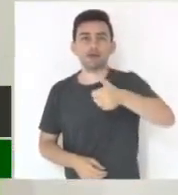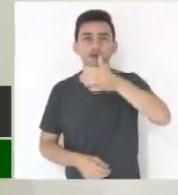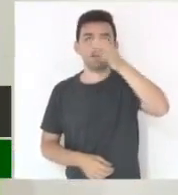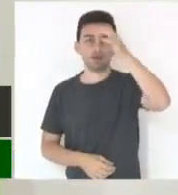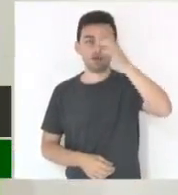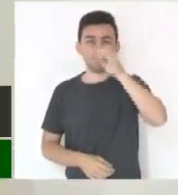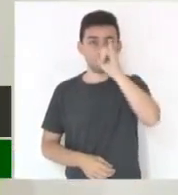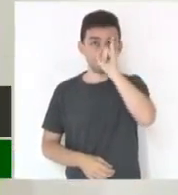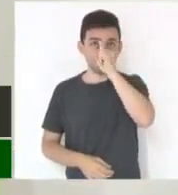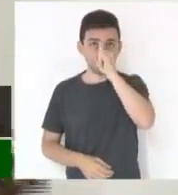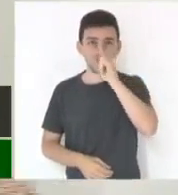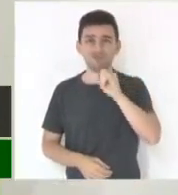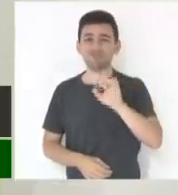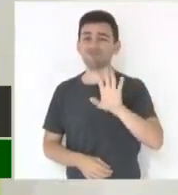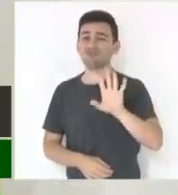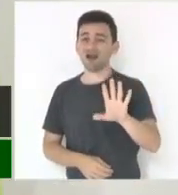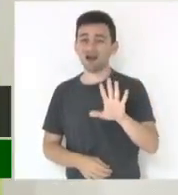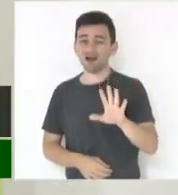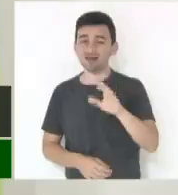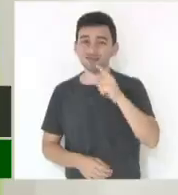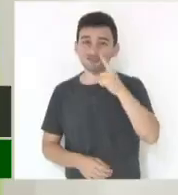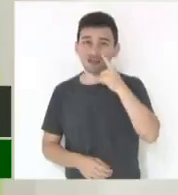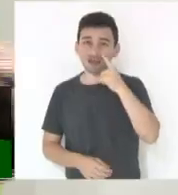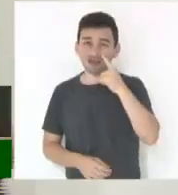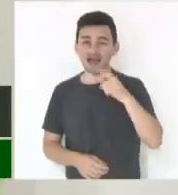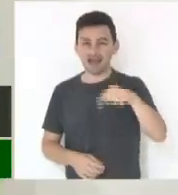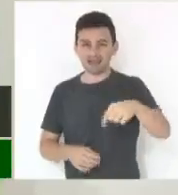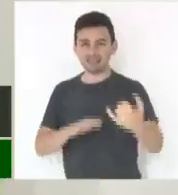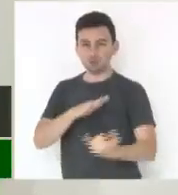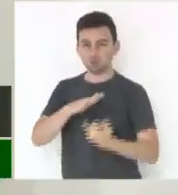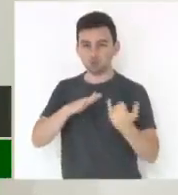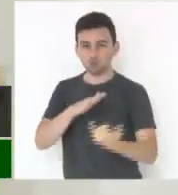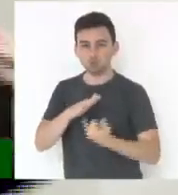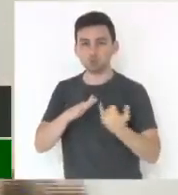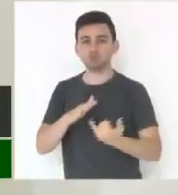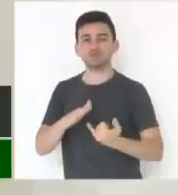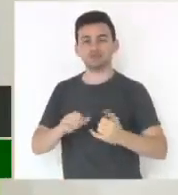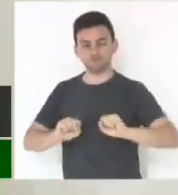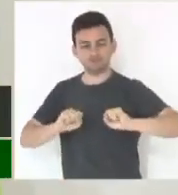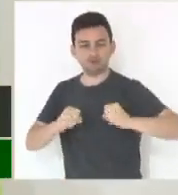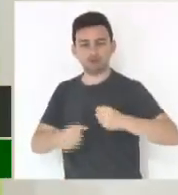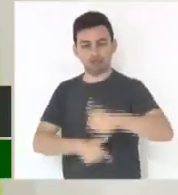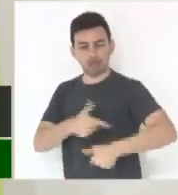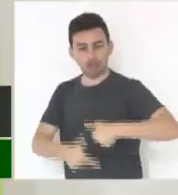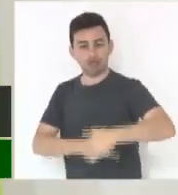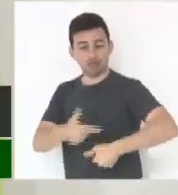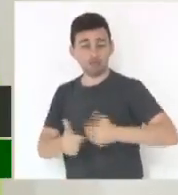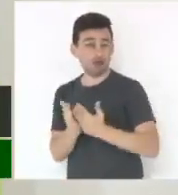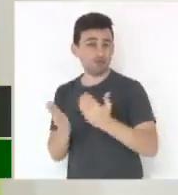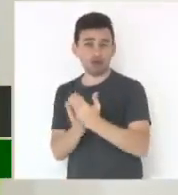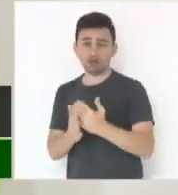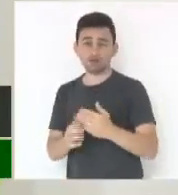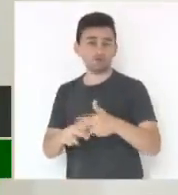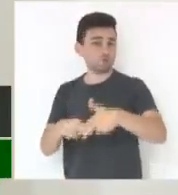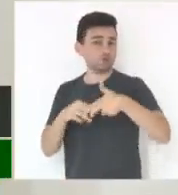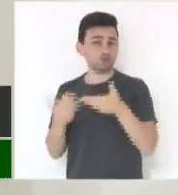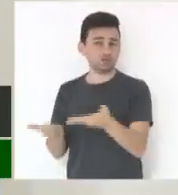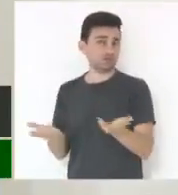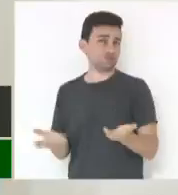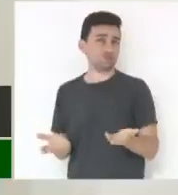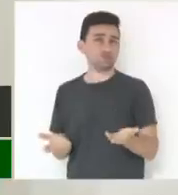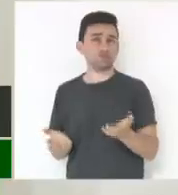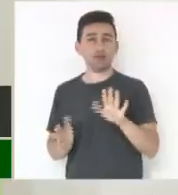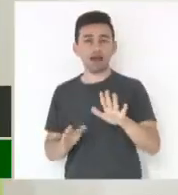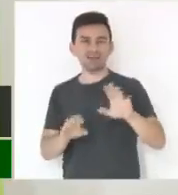aves, mas pela força da sua indústria, da sua gente. Porque o que deveria ser de infraestrutura,